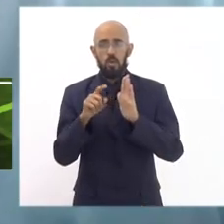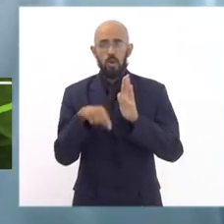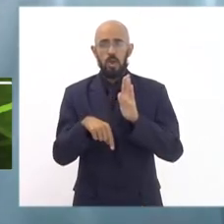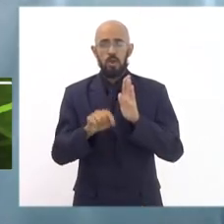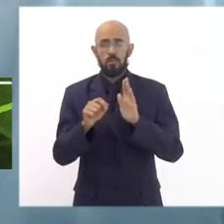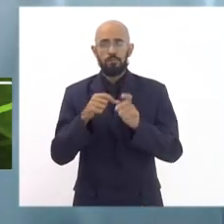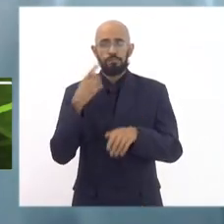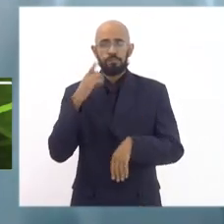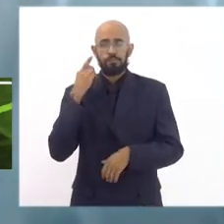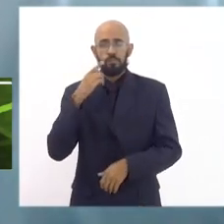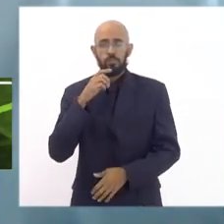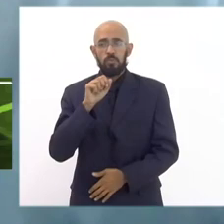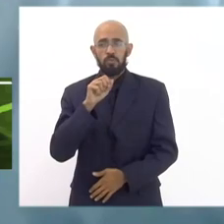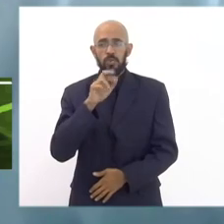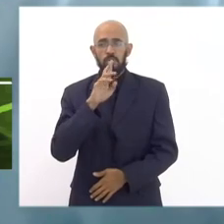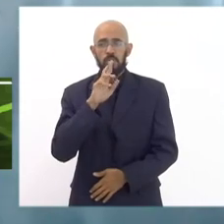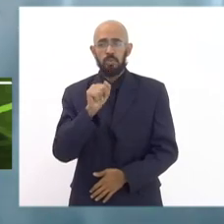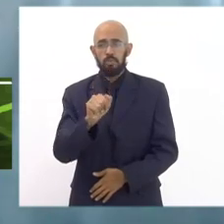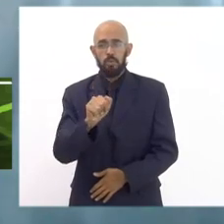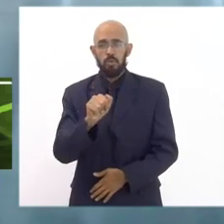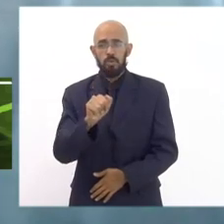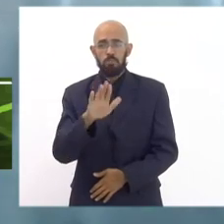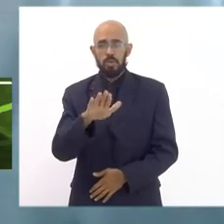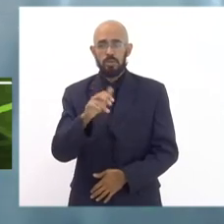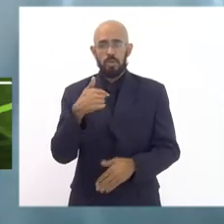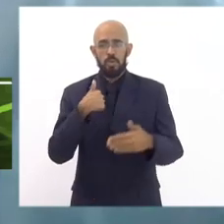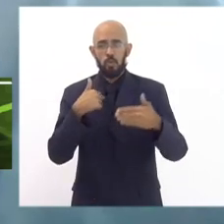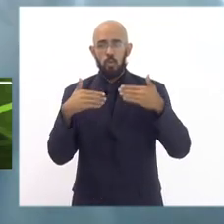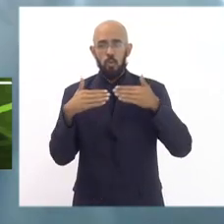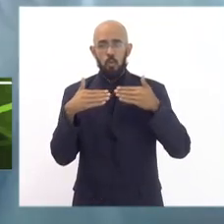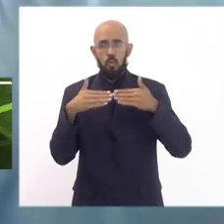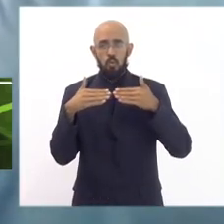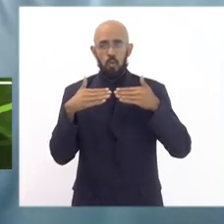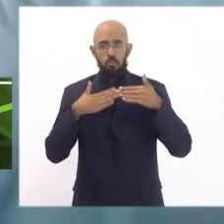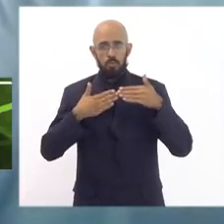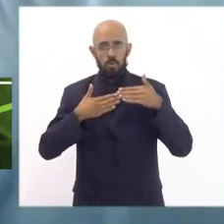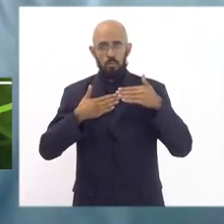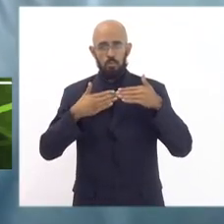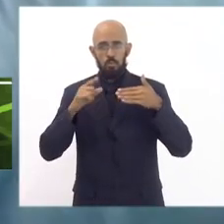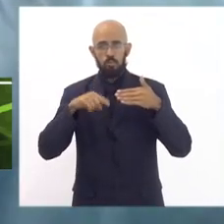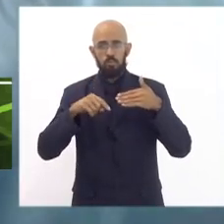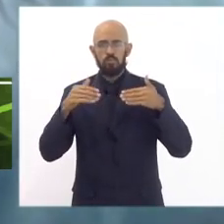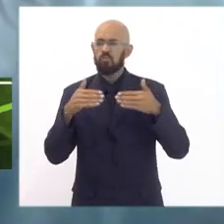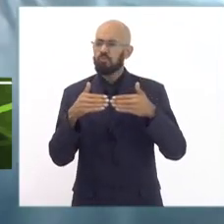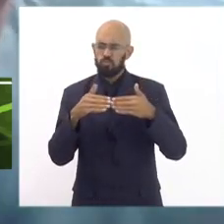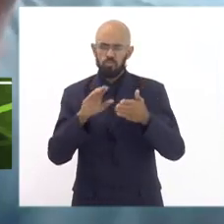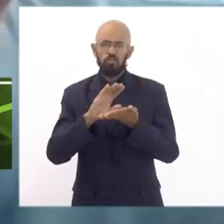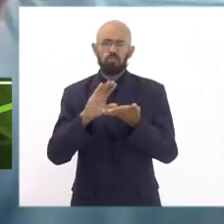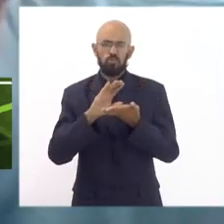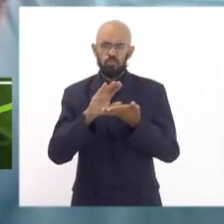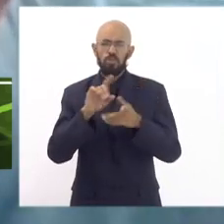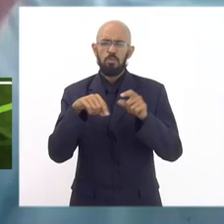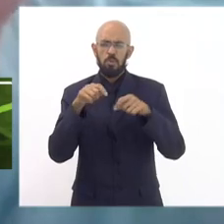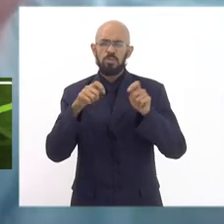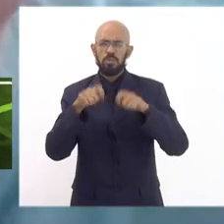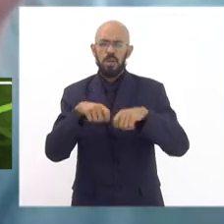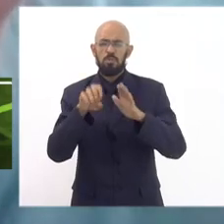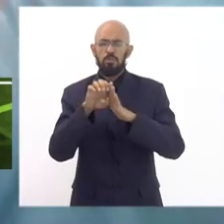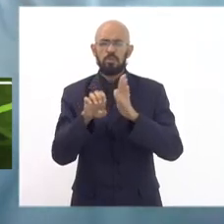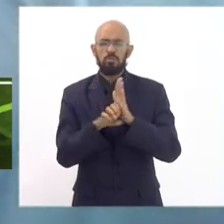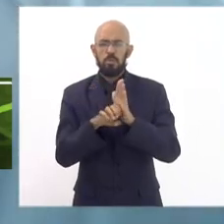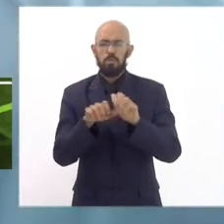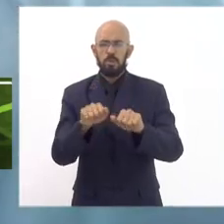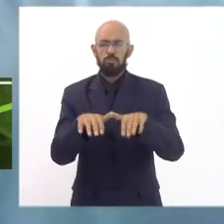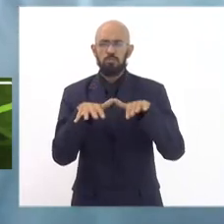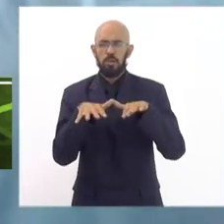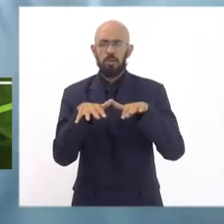Amorim, mas ele concordou comigo de dar pela constitucionalidade e depois emendar no plenário. É o